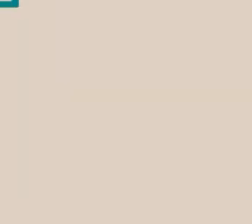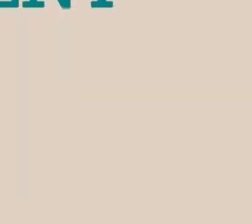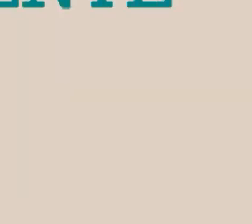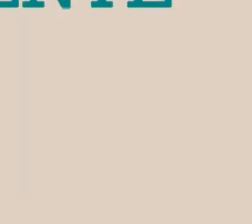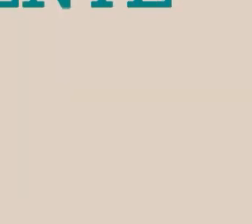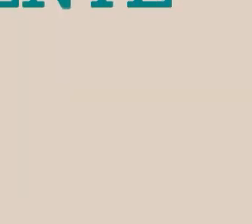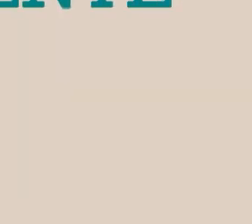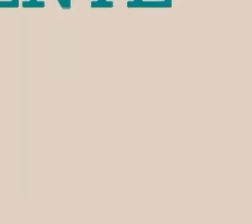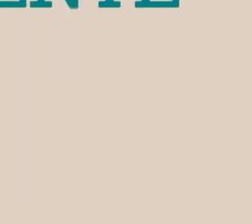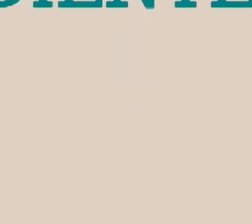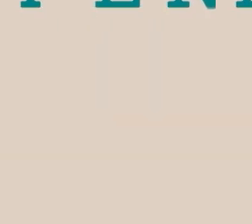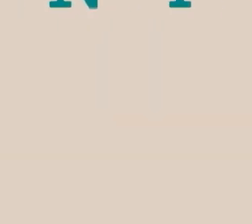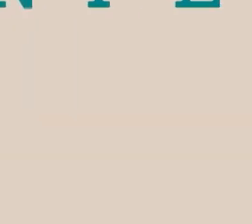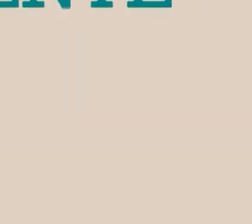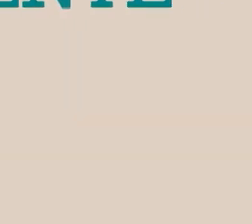tarde i